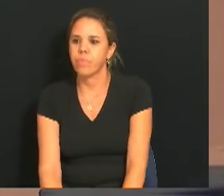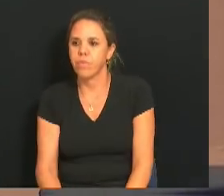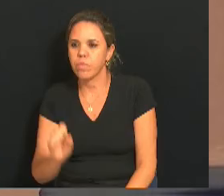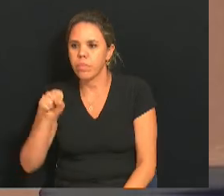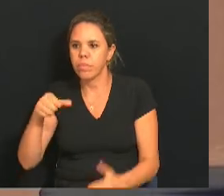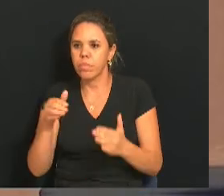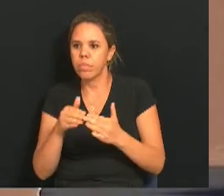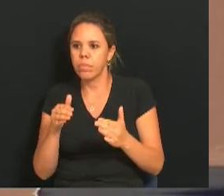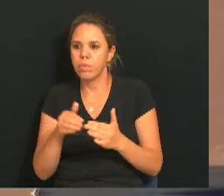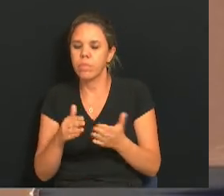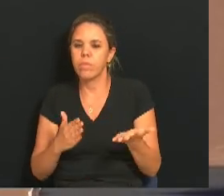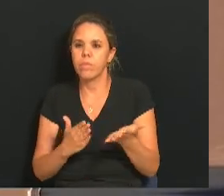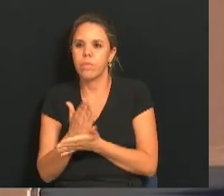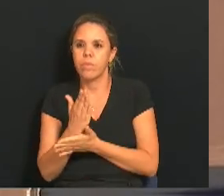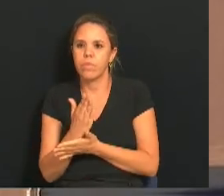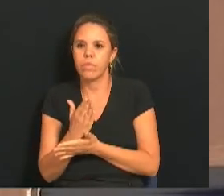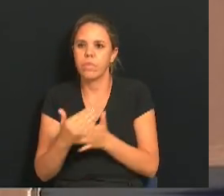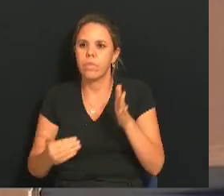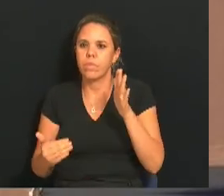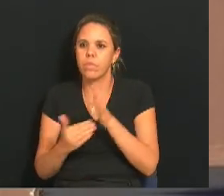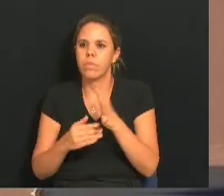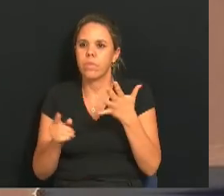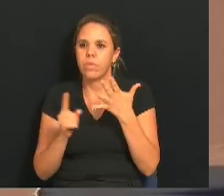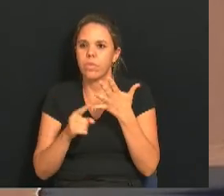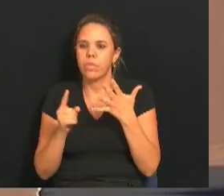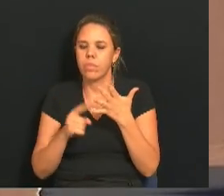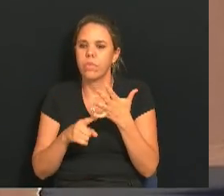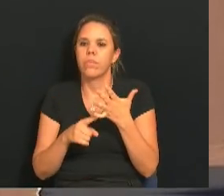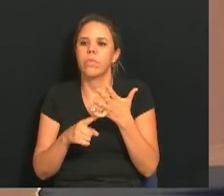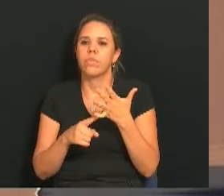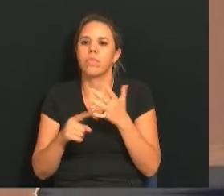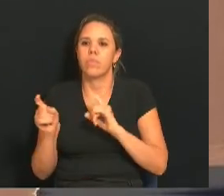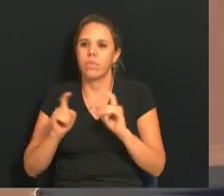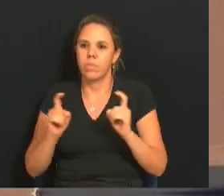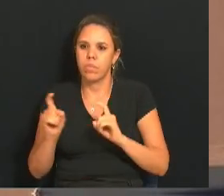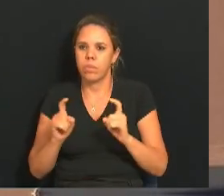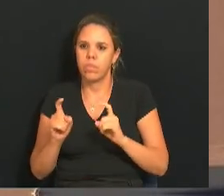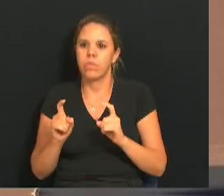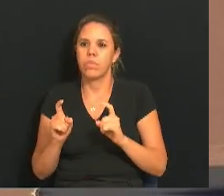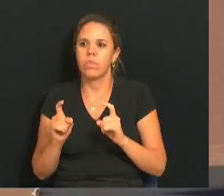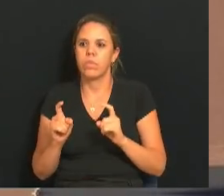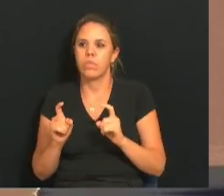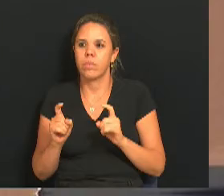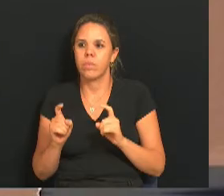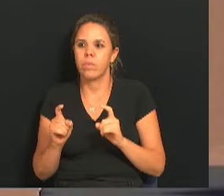Então, aprovado. E o último item da pauta